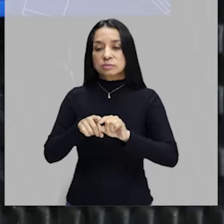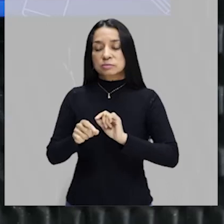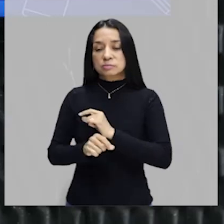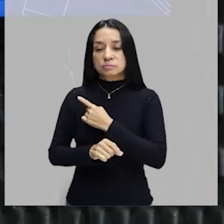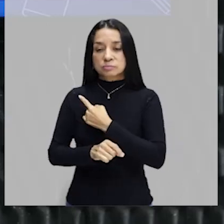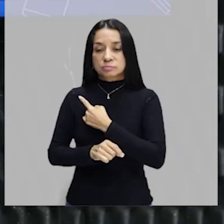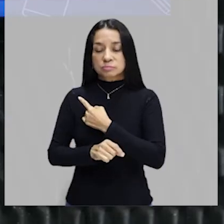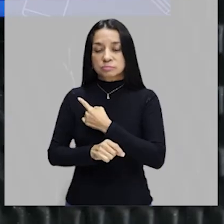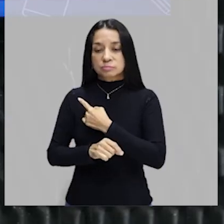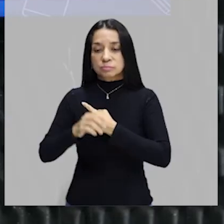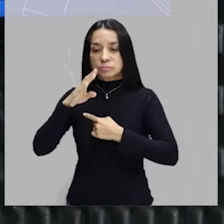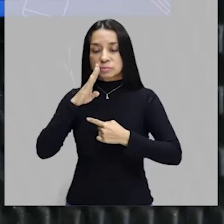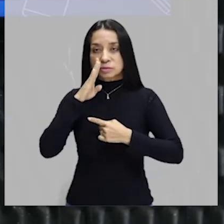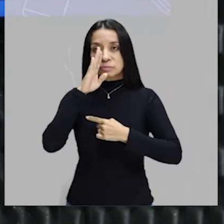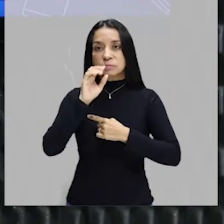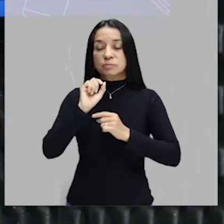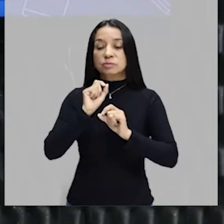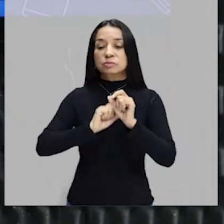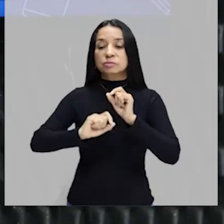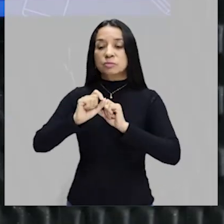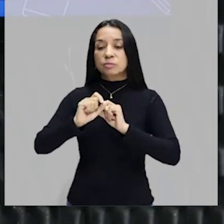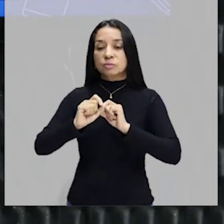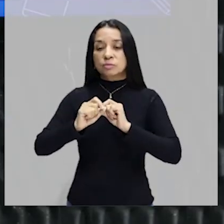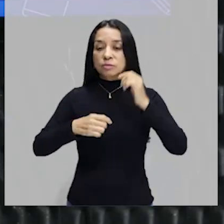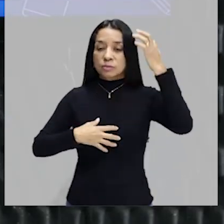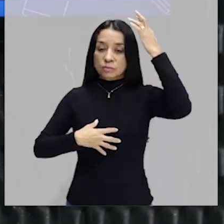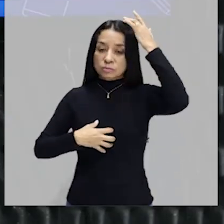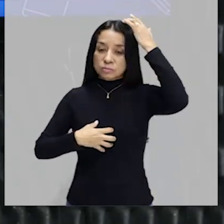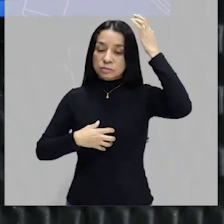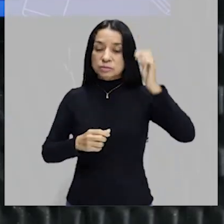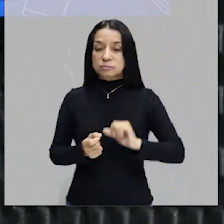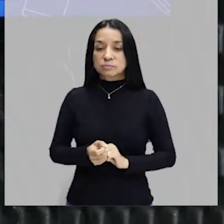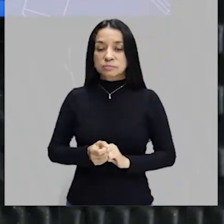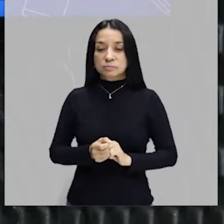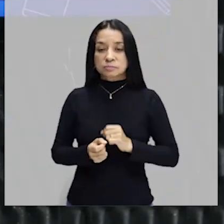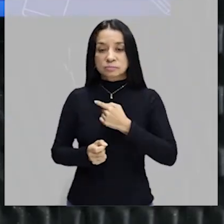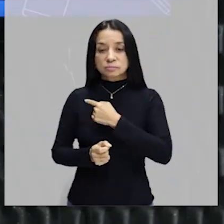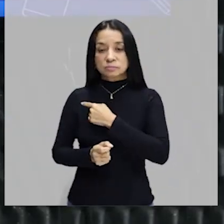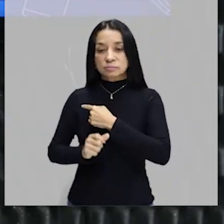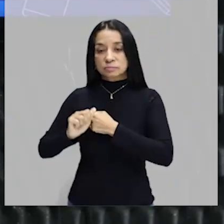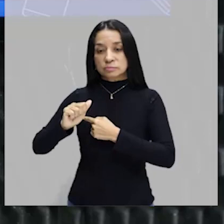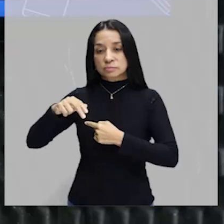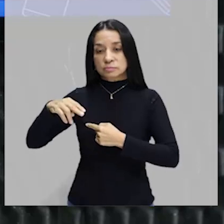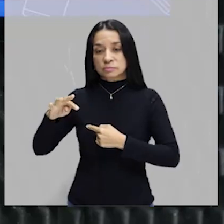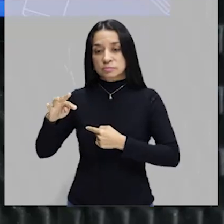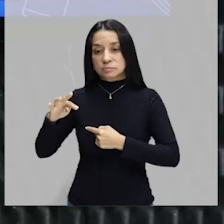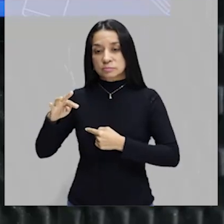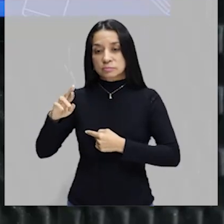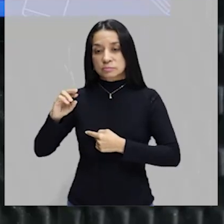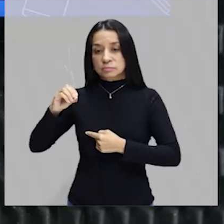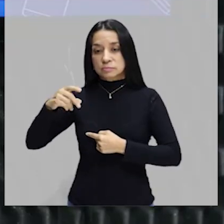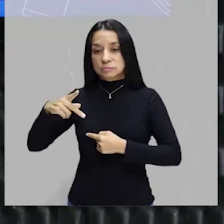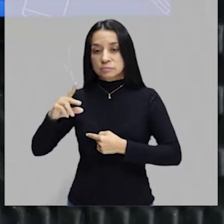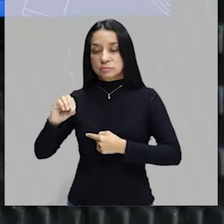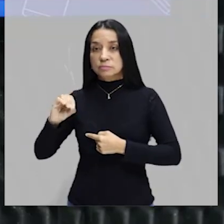quem? Principalmente com os macacos antropóides, como vocês podem ver aqui